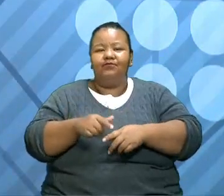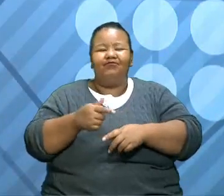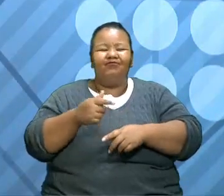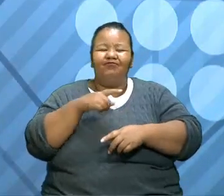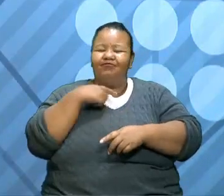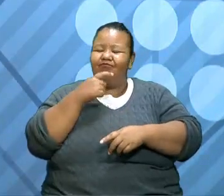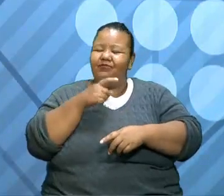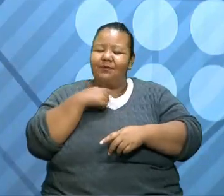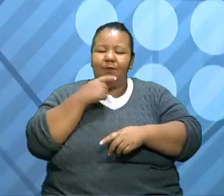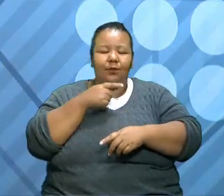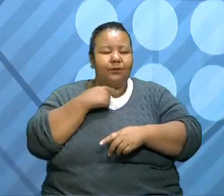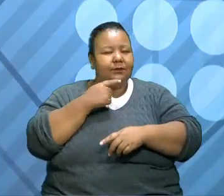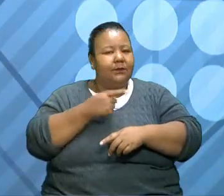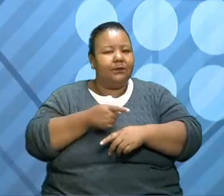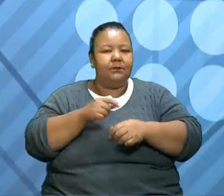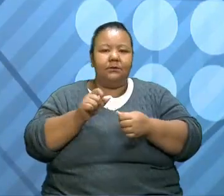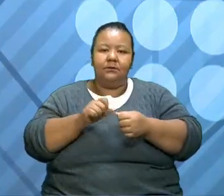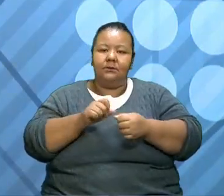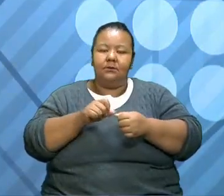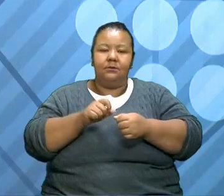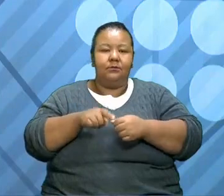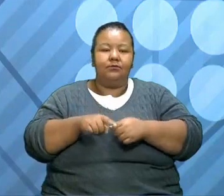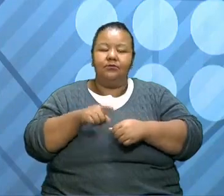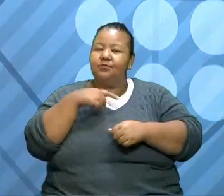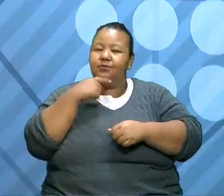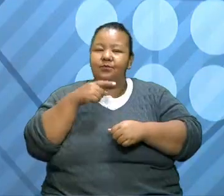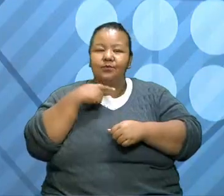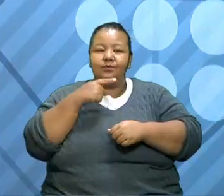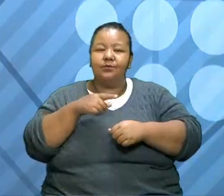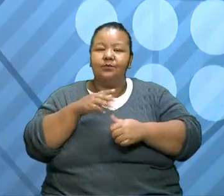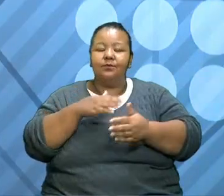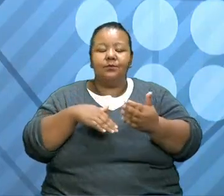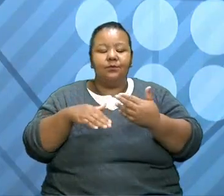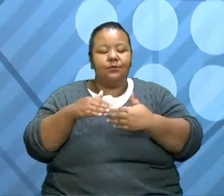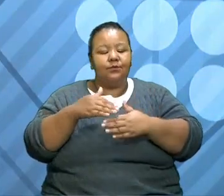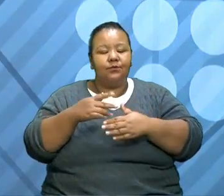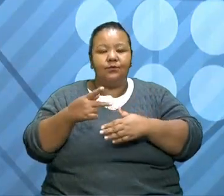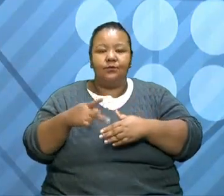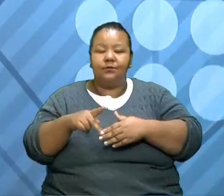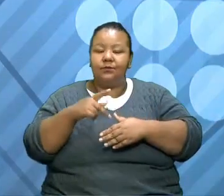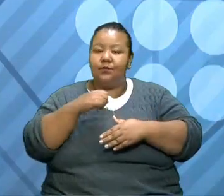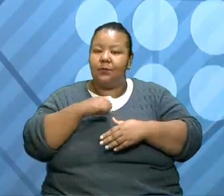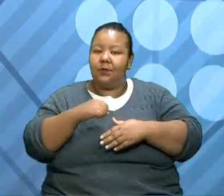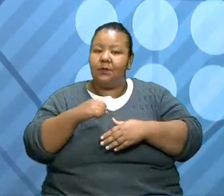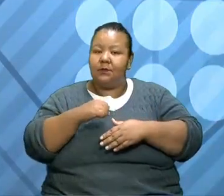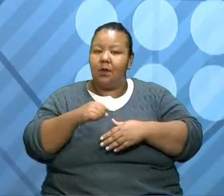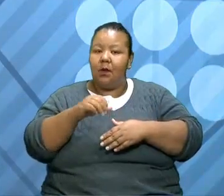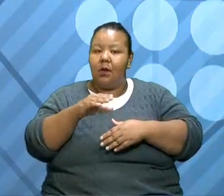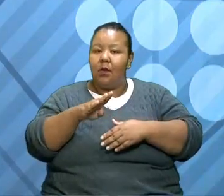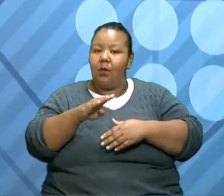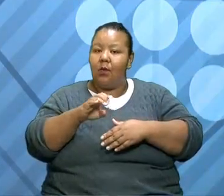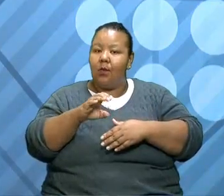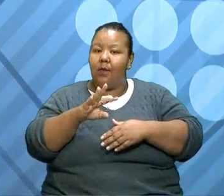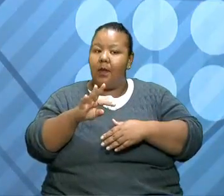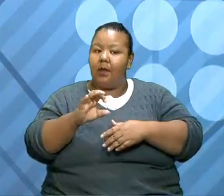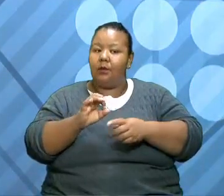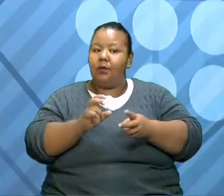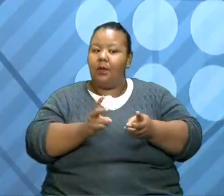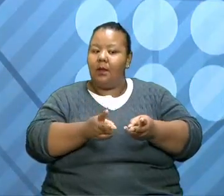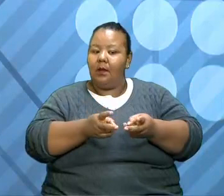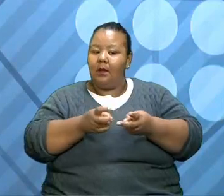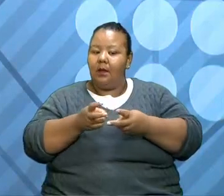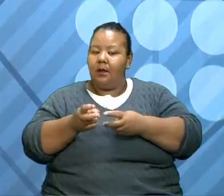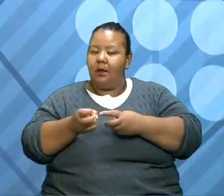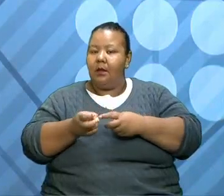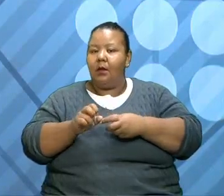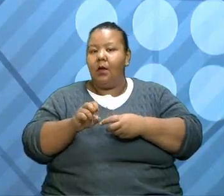não consegue desenvolver. E daí ela não consegue atingir todo o seu potencial criativo. Foi isso que o Beto identificou. Ou, no caso,